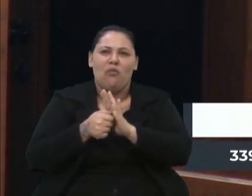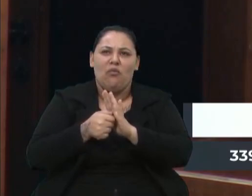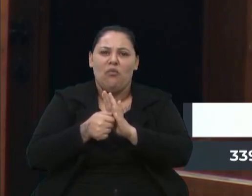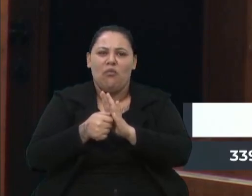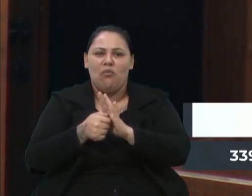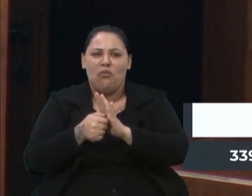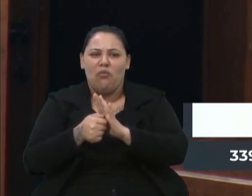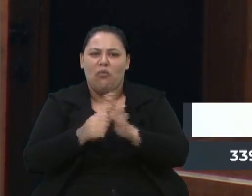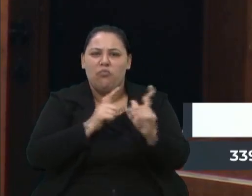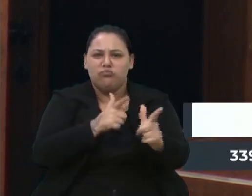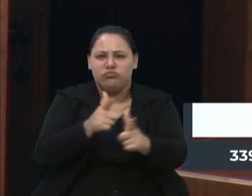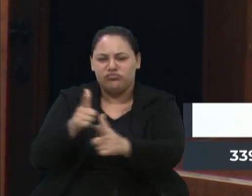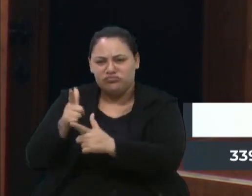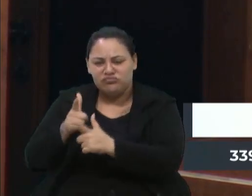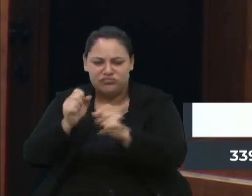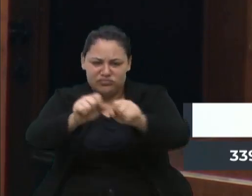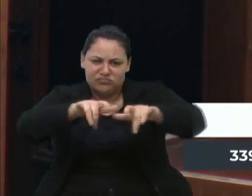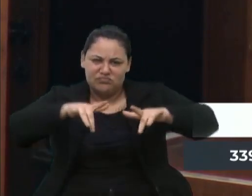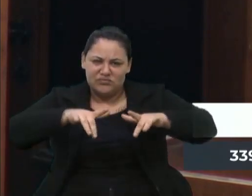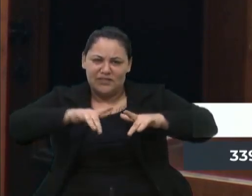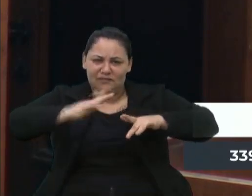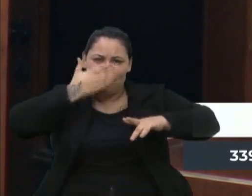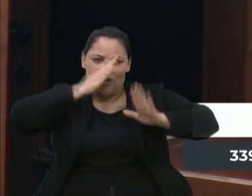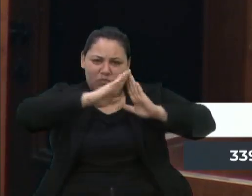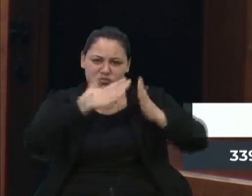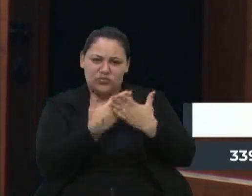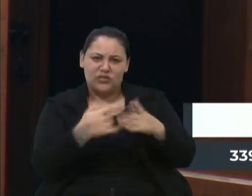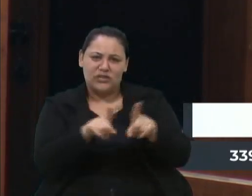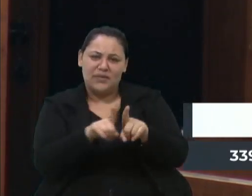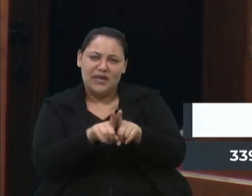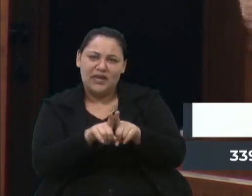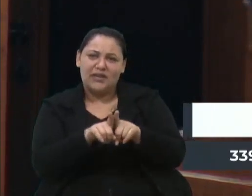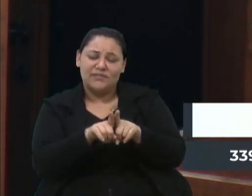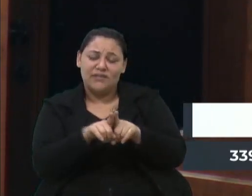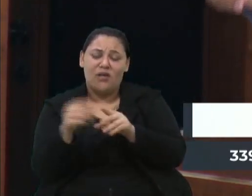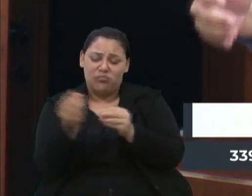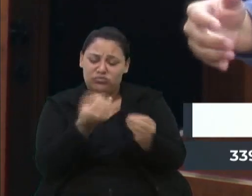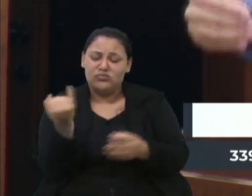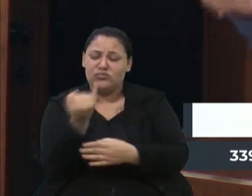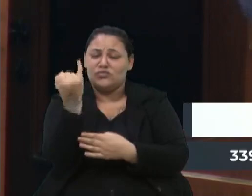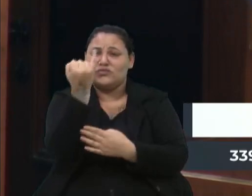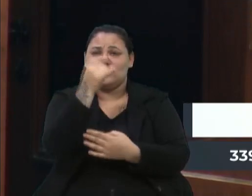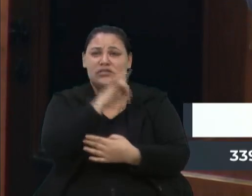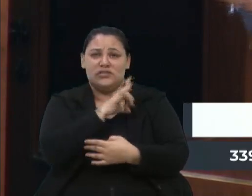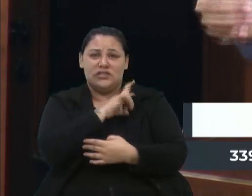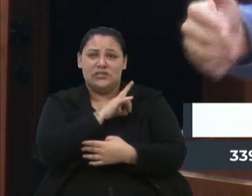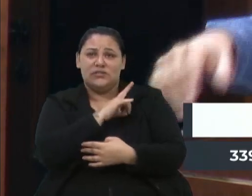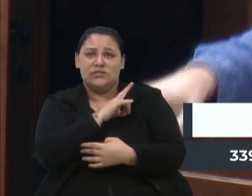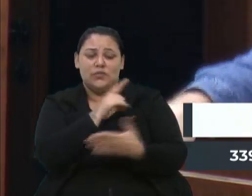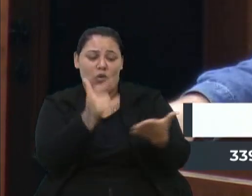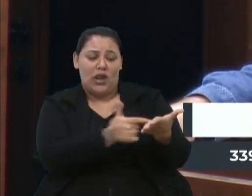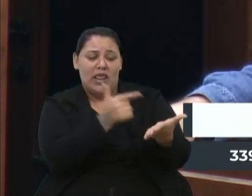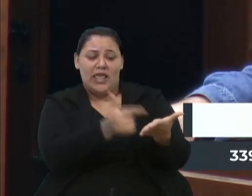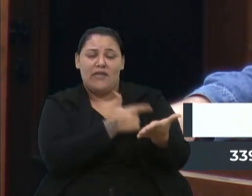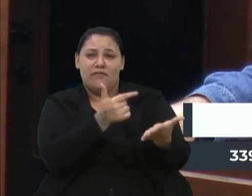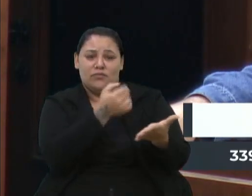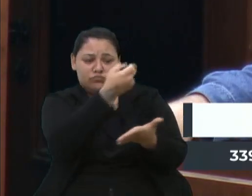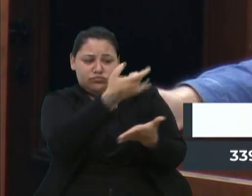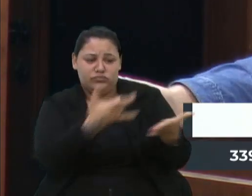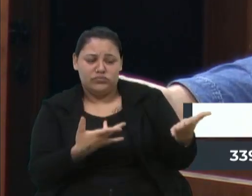outras coisas que estão a porta das nossas escolas e que é super importante nós termos uma cartilha de procedimento